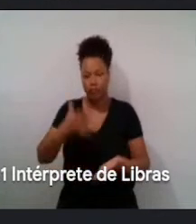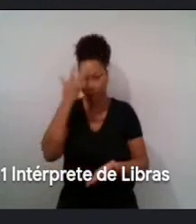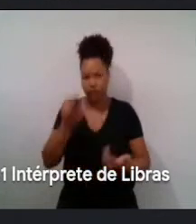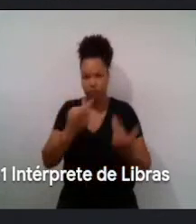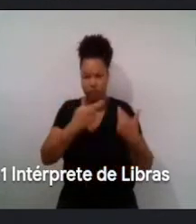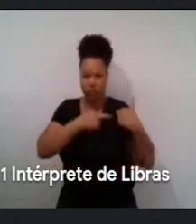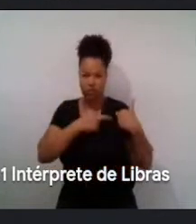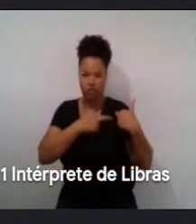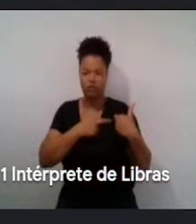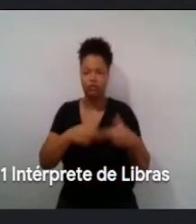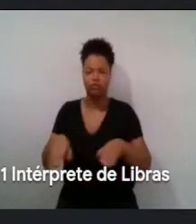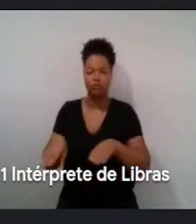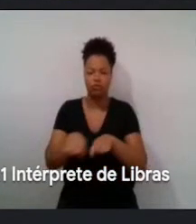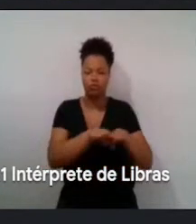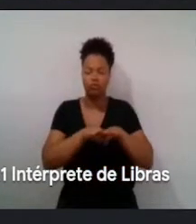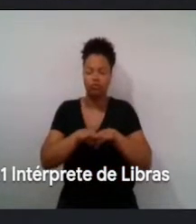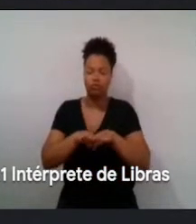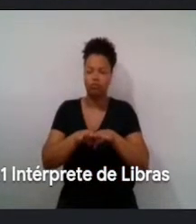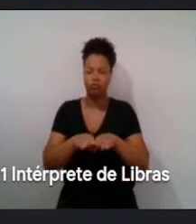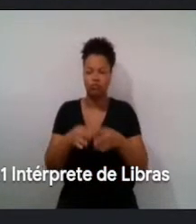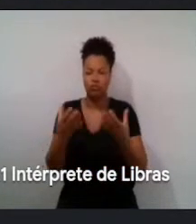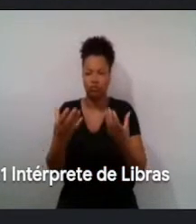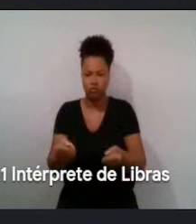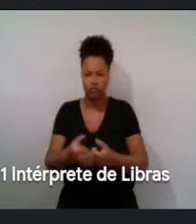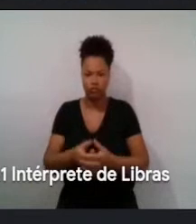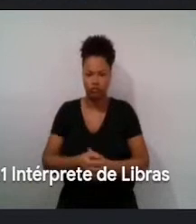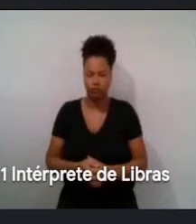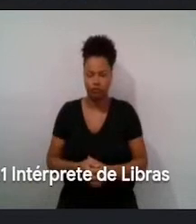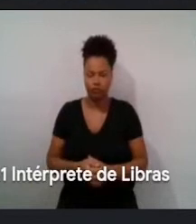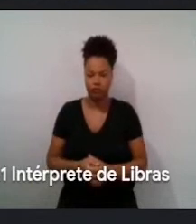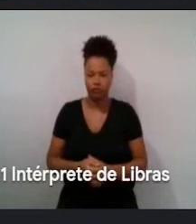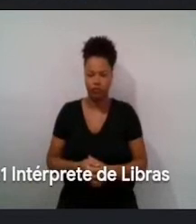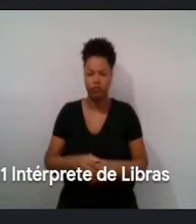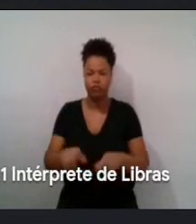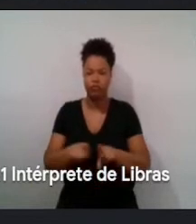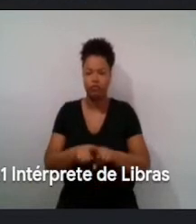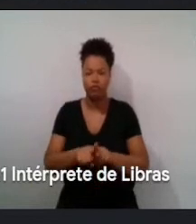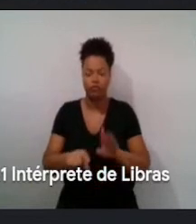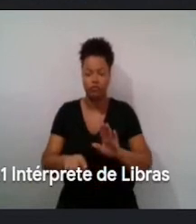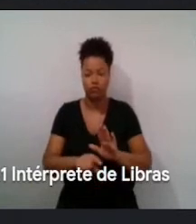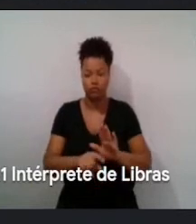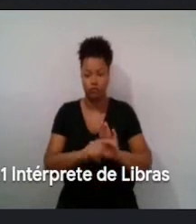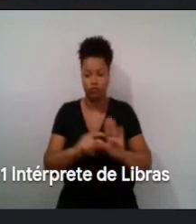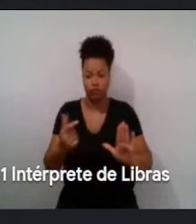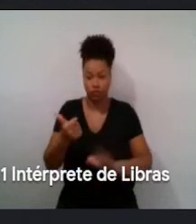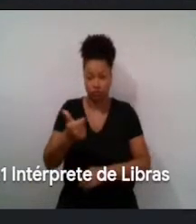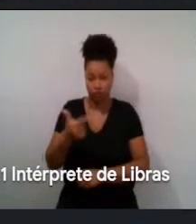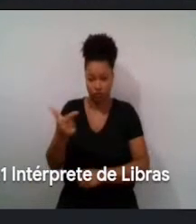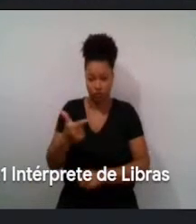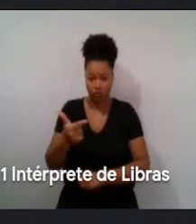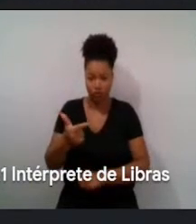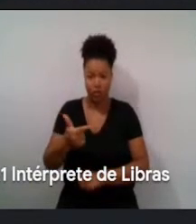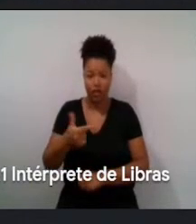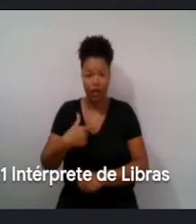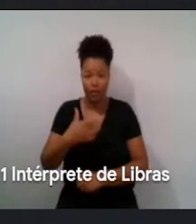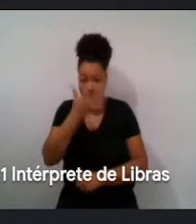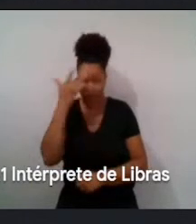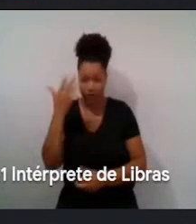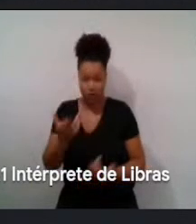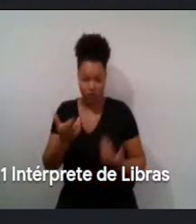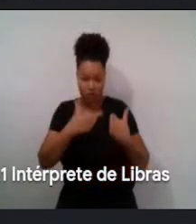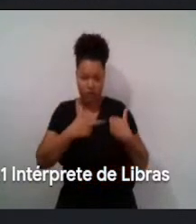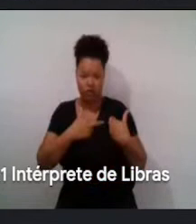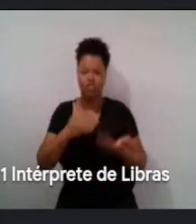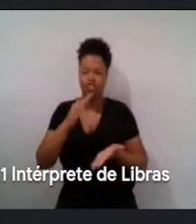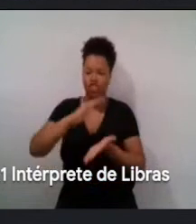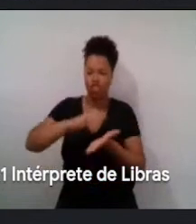O item 2 da pauta consta a informação de que a relatora estaria retirando o processo de pauta. É isso mesmo, doutora